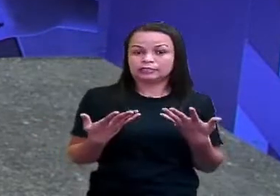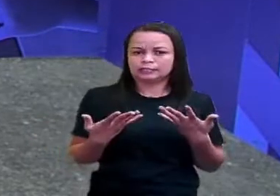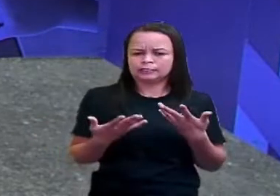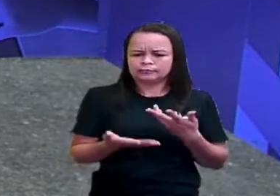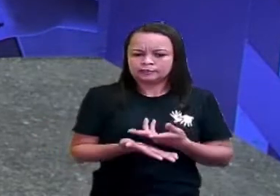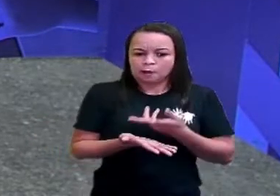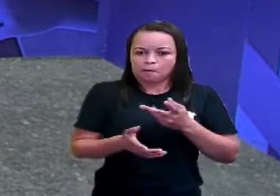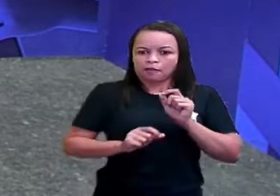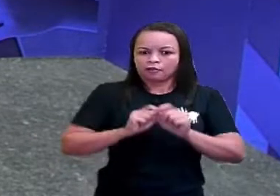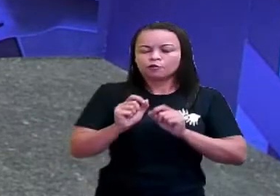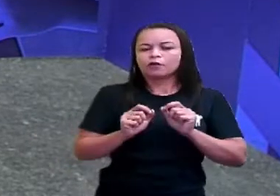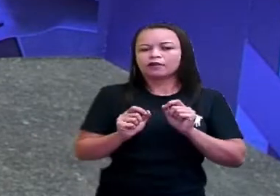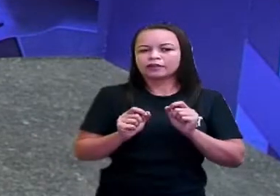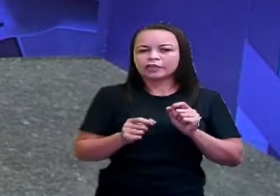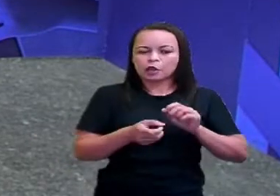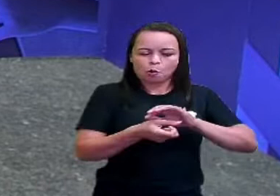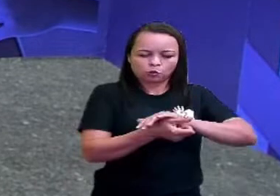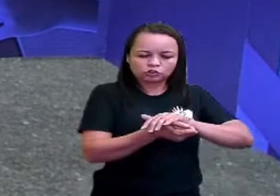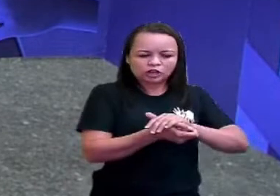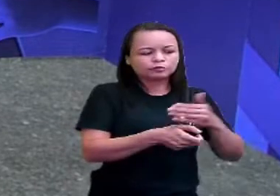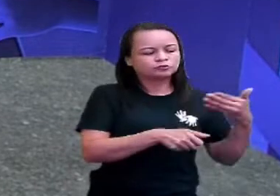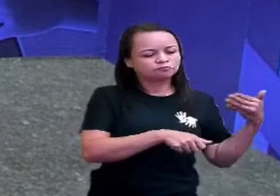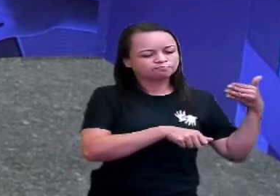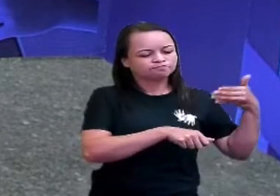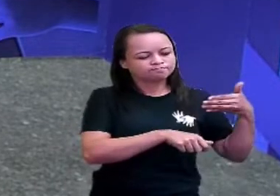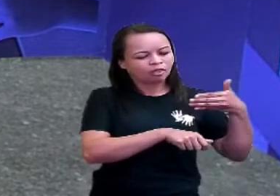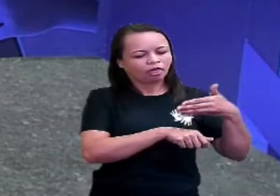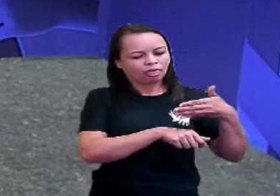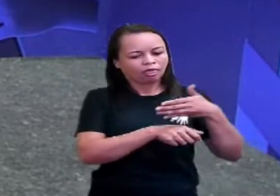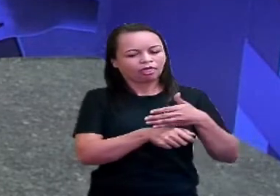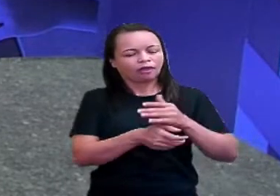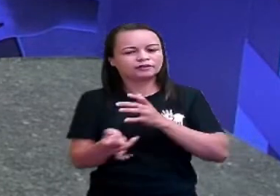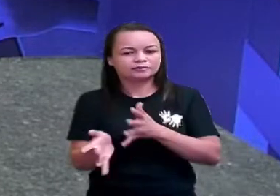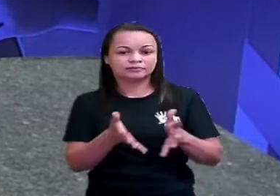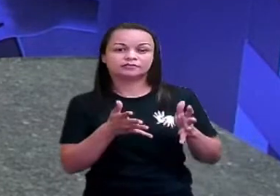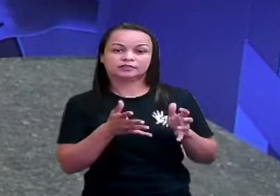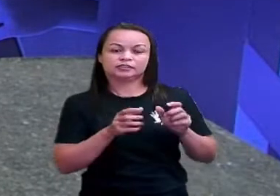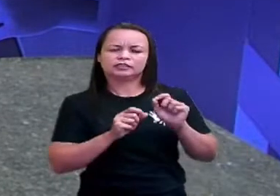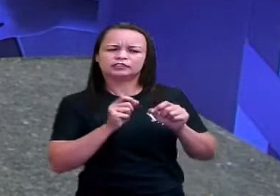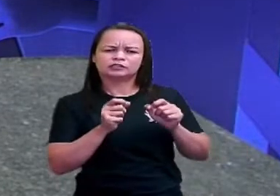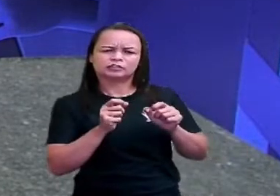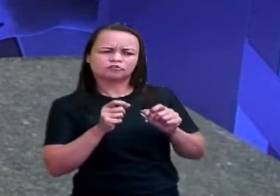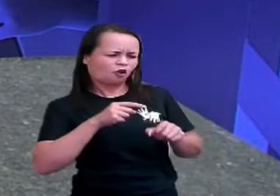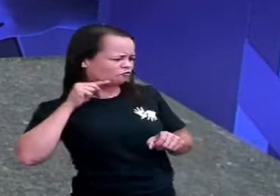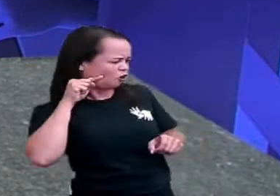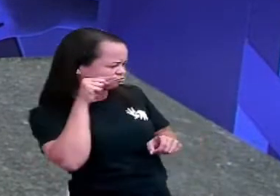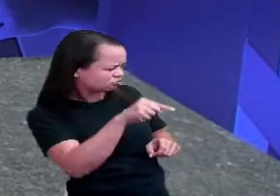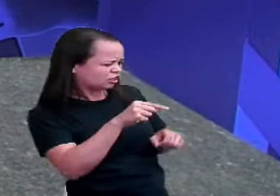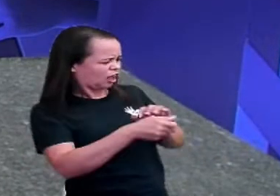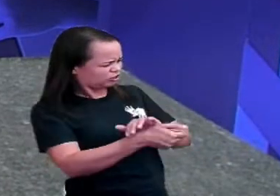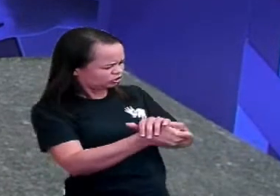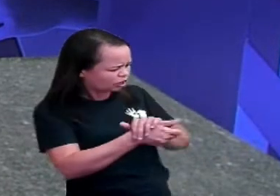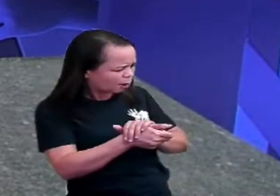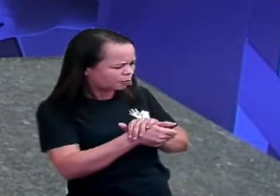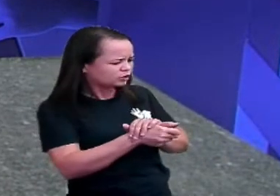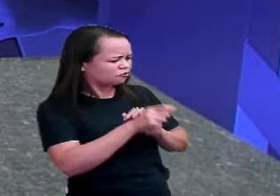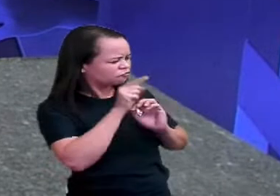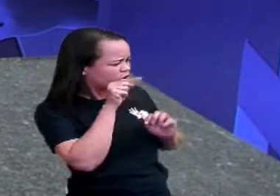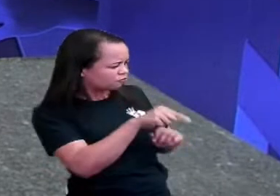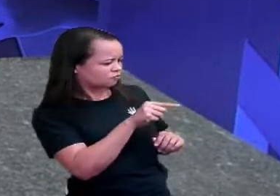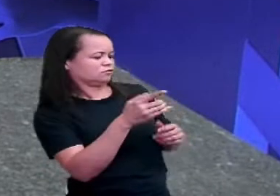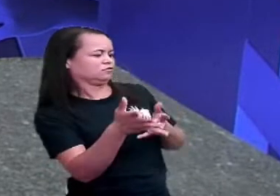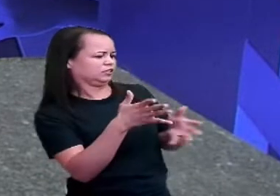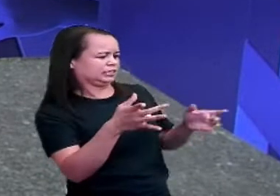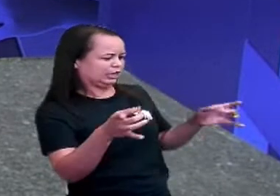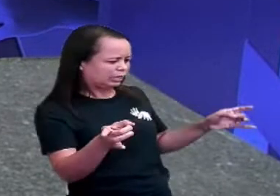jabuti. E a raposa, no mesmo momento, falou: "Foi você, jabuti! Foi você que acabou